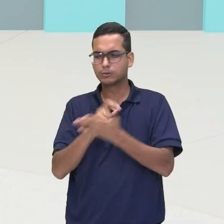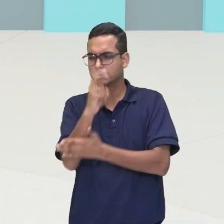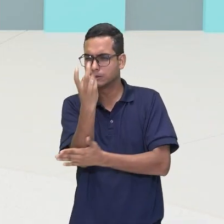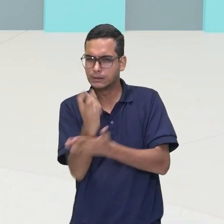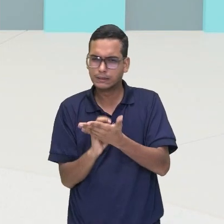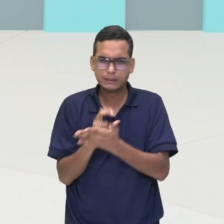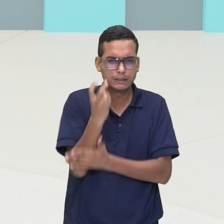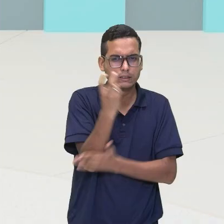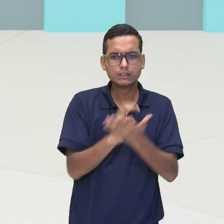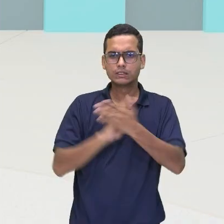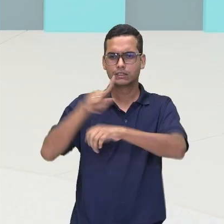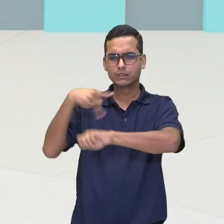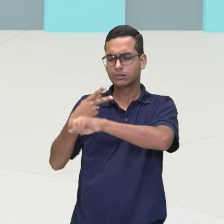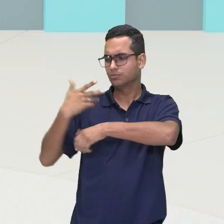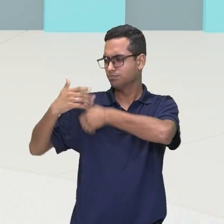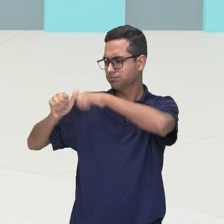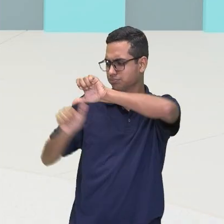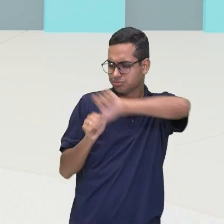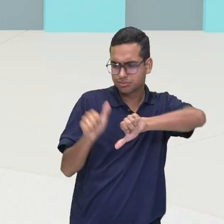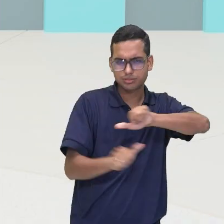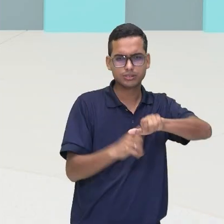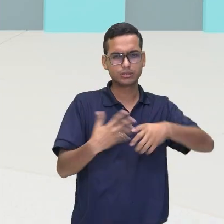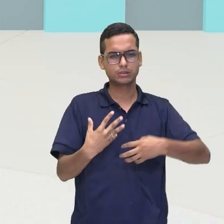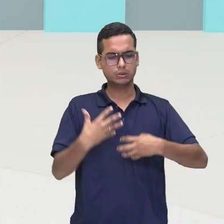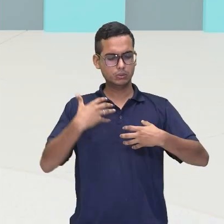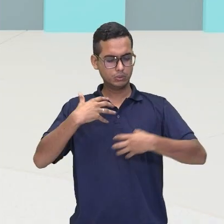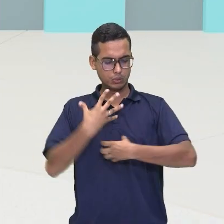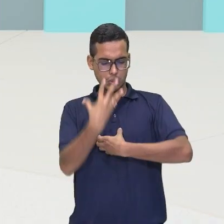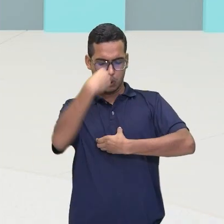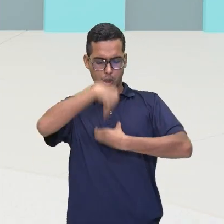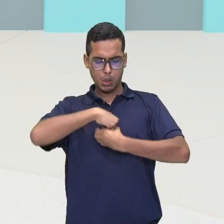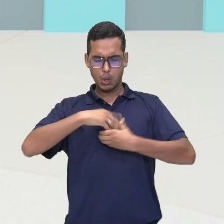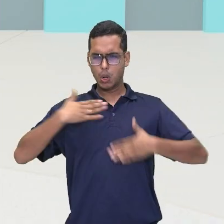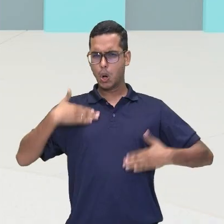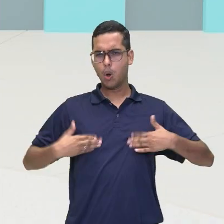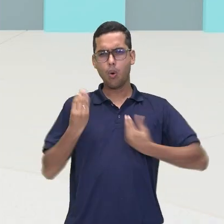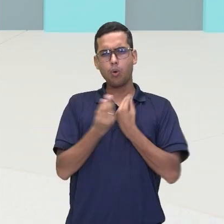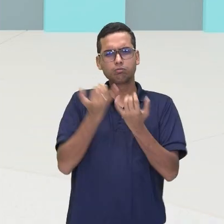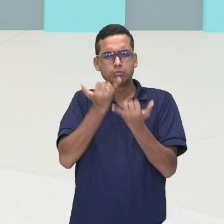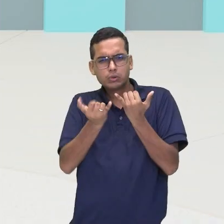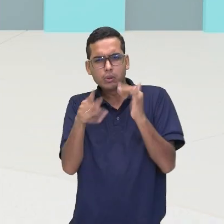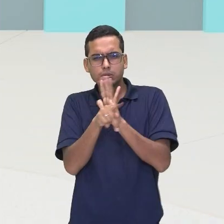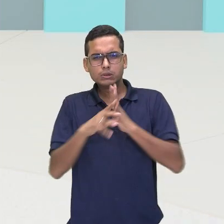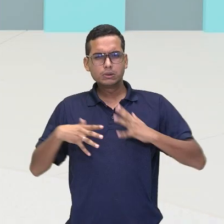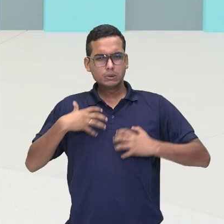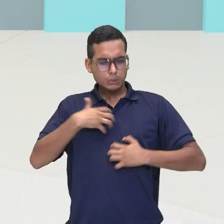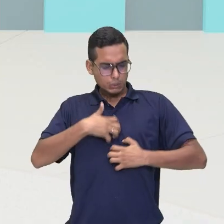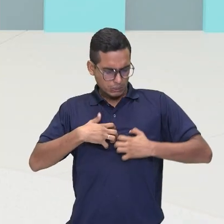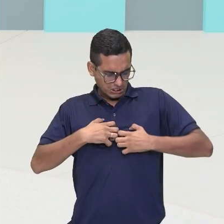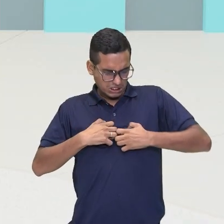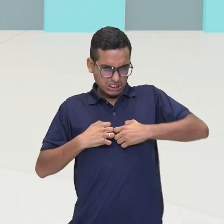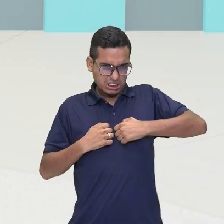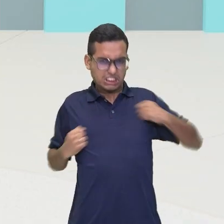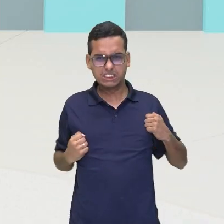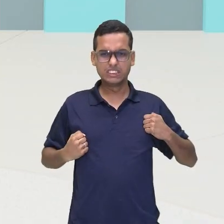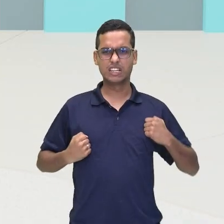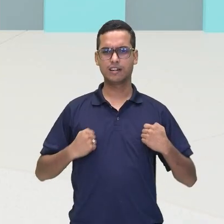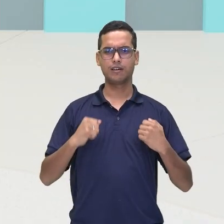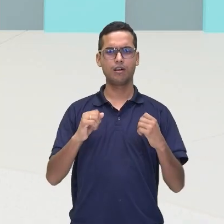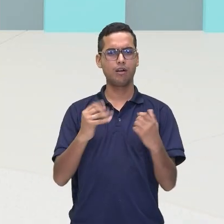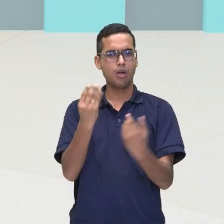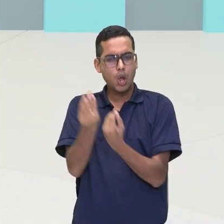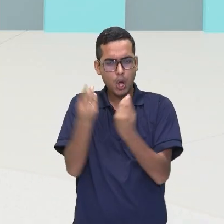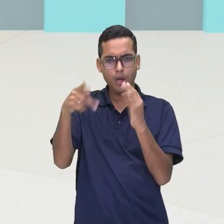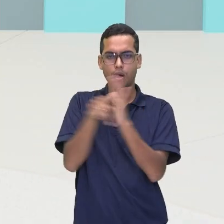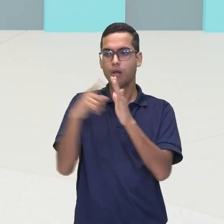modificando, nos rasgando por dentro, sem a gente enxergar o que realmente está acontecendo. E